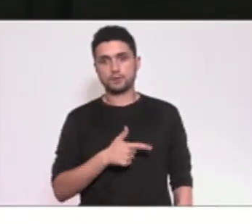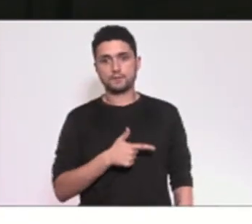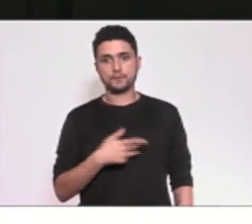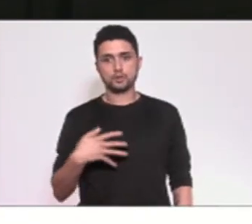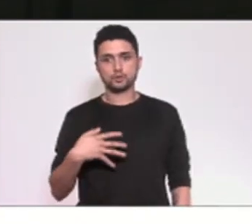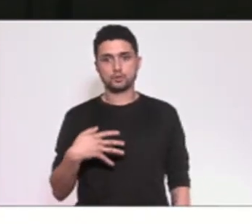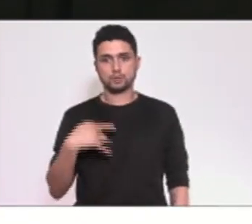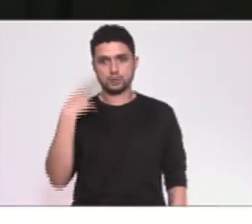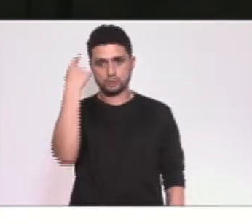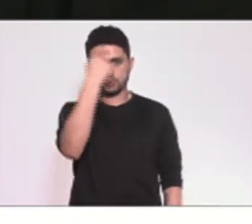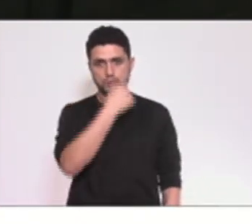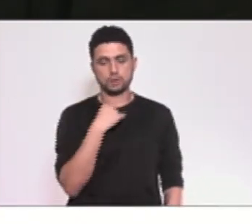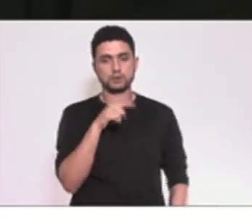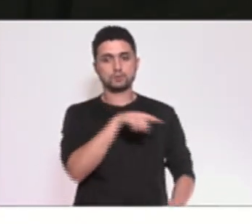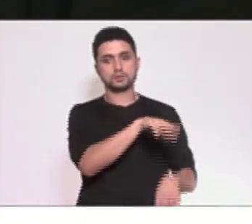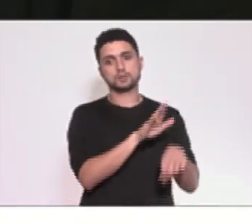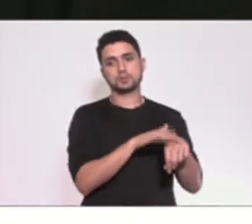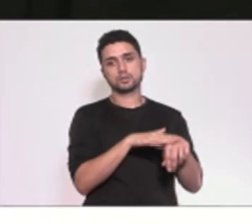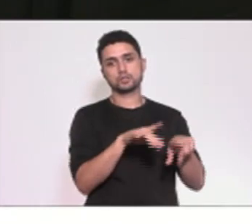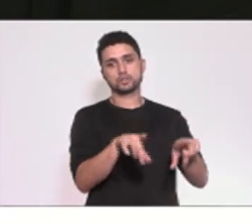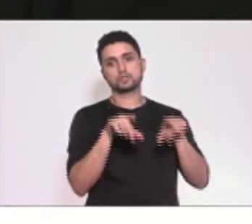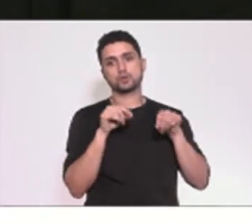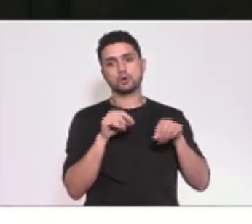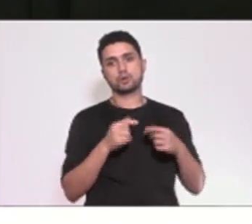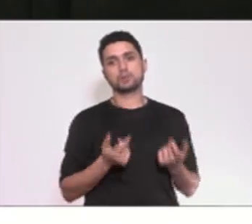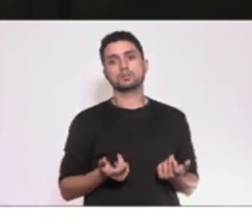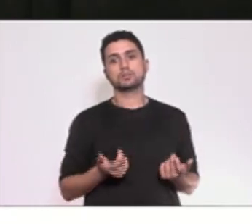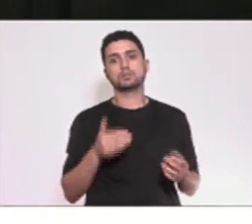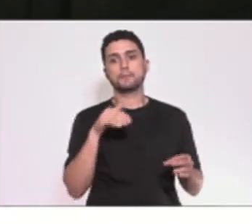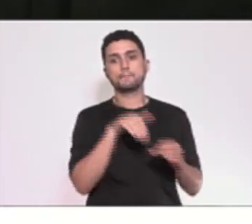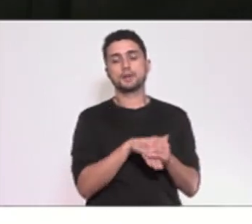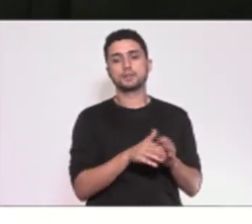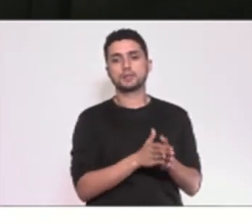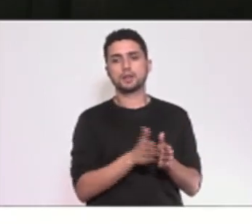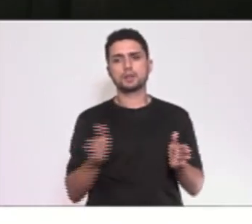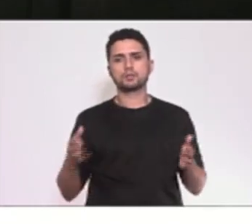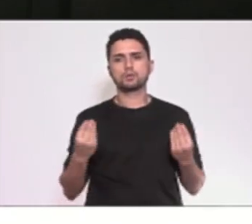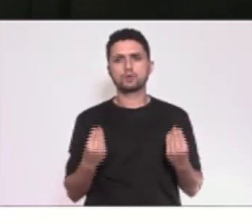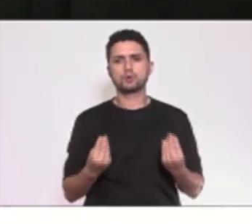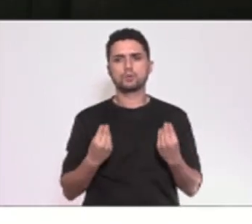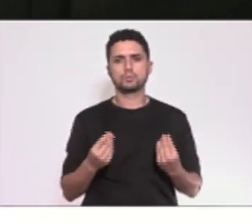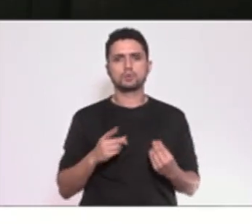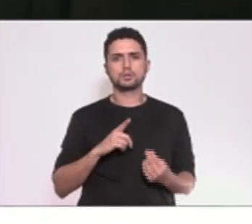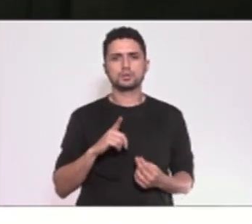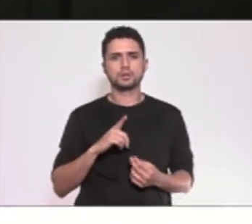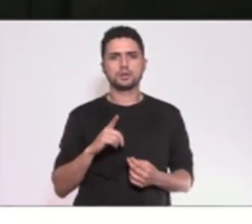no exercício do mandato. E a imunidade não existe